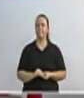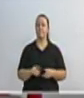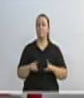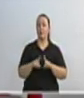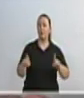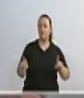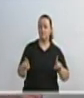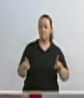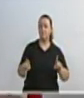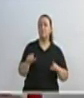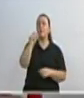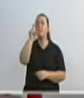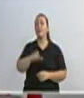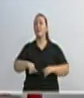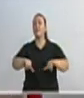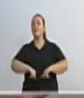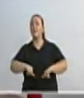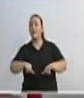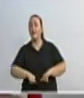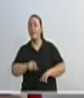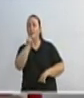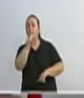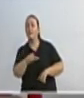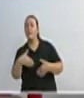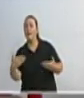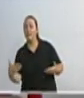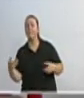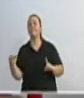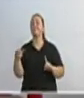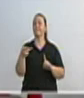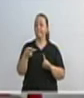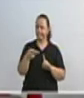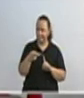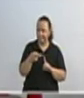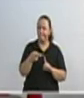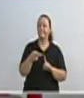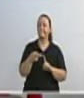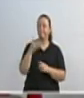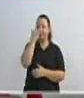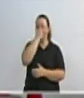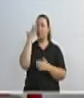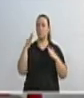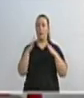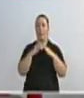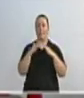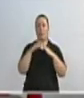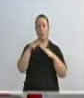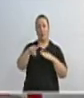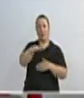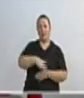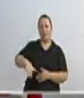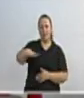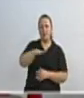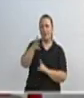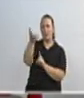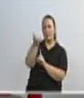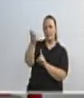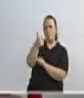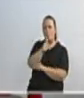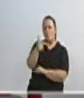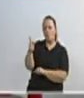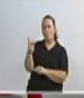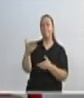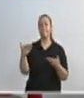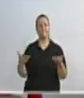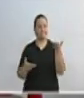conta, quem são? Os consumidores. São os moradores desses bairros, dessas áreas não atendidas, que estão sofrendo. Está aqui